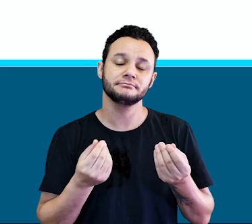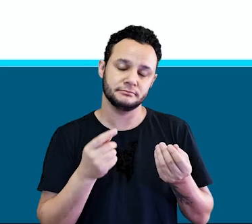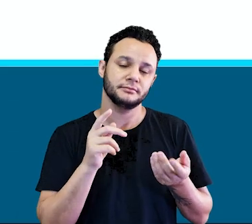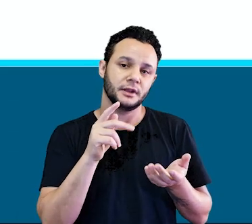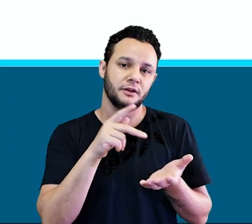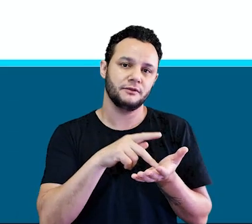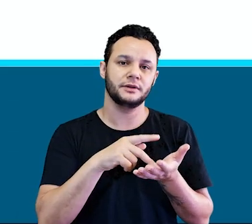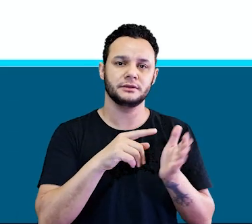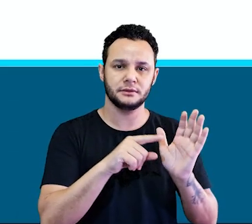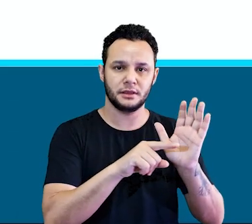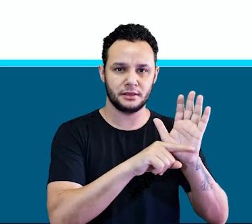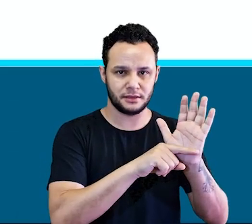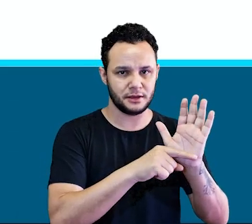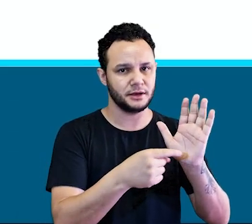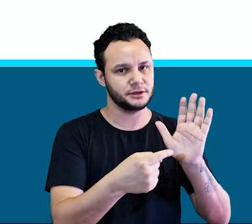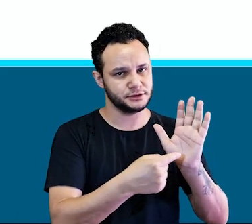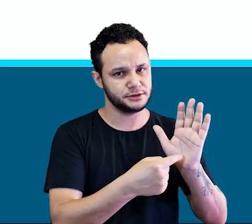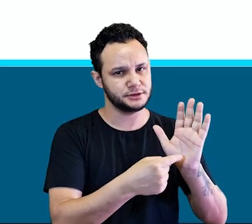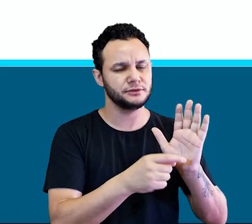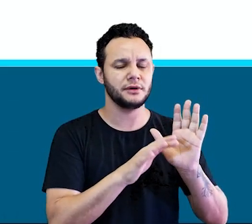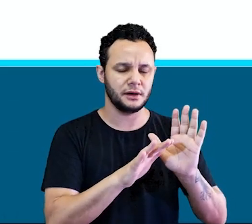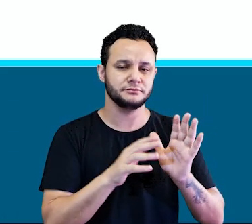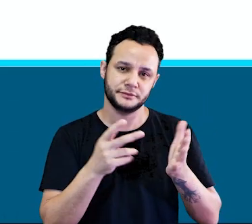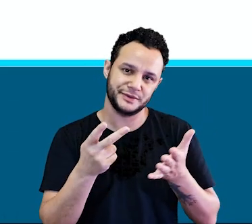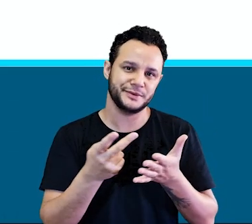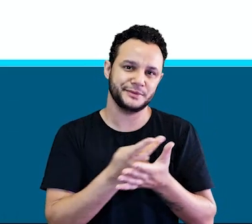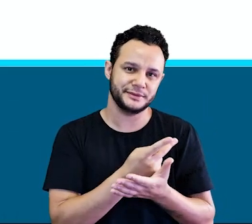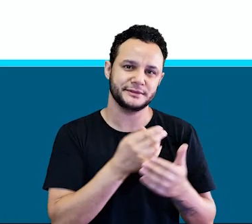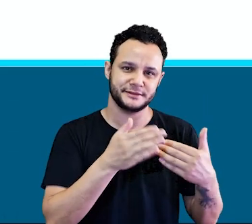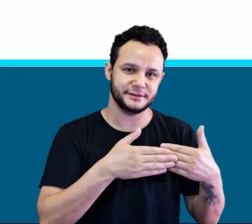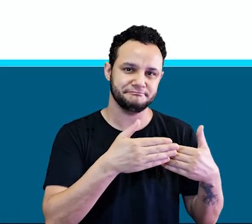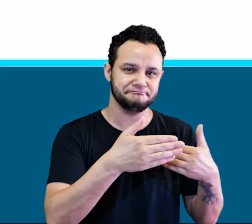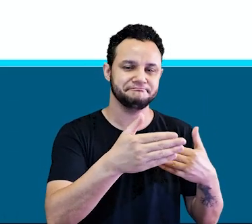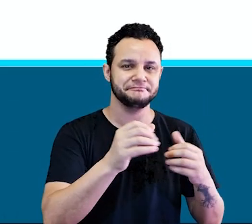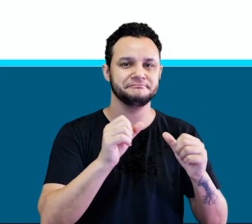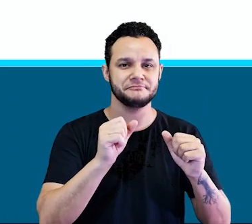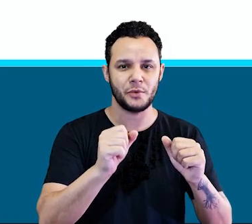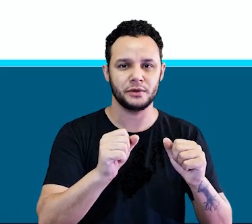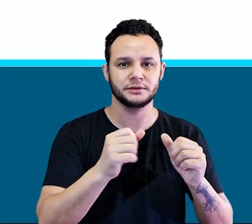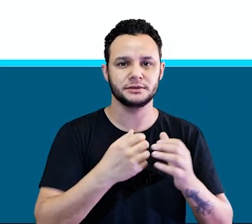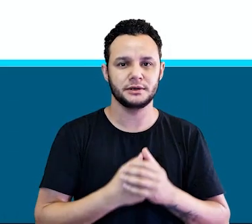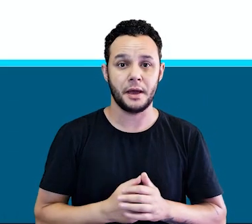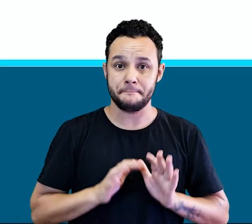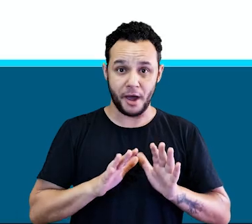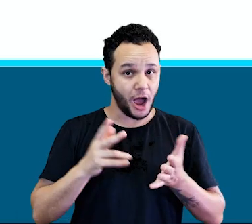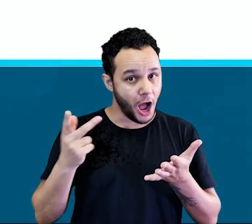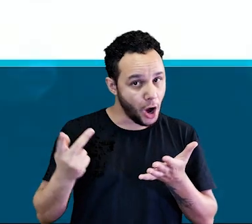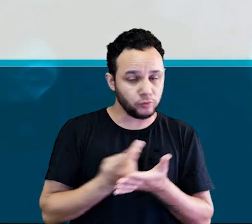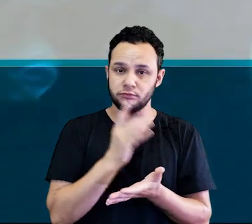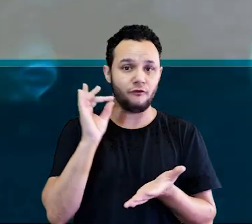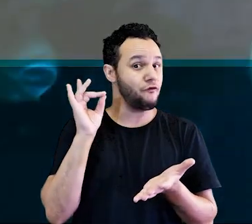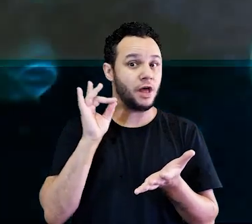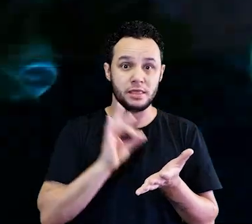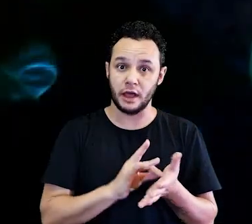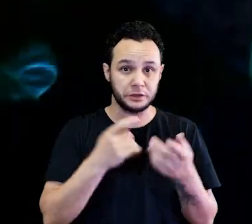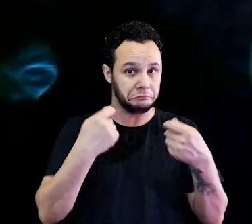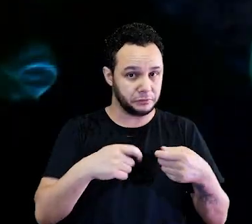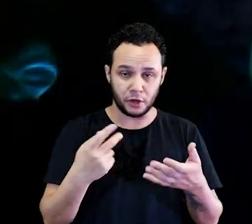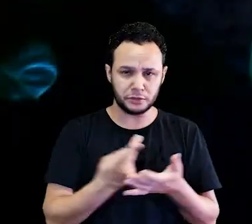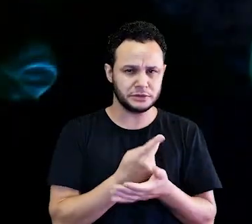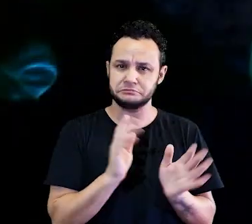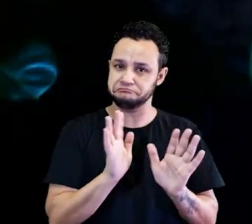gente, é um ponto negativo que pode, né, vir a acontecer na verdade, mas não é para